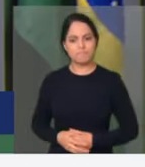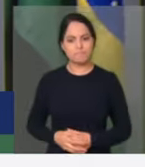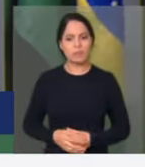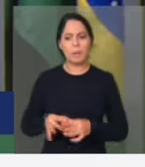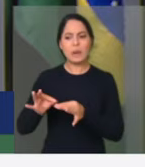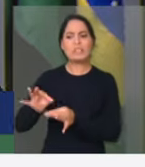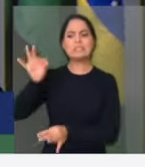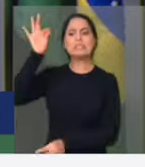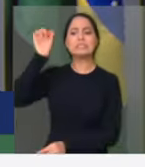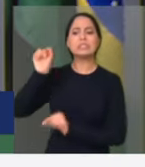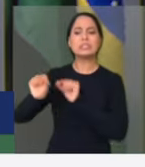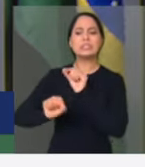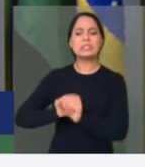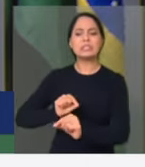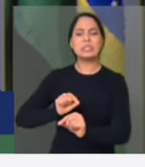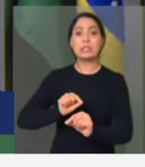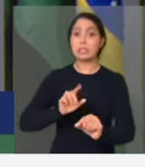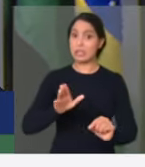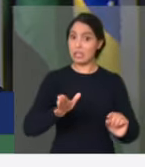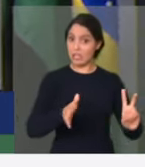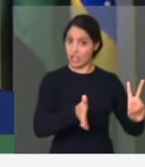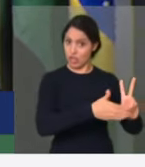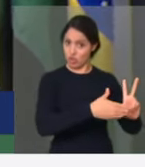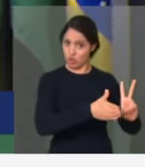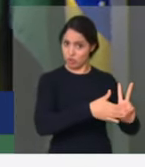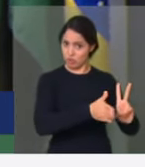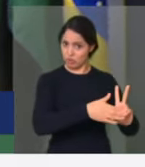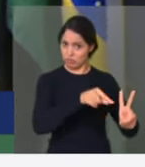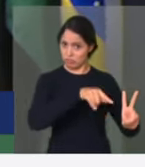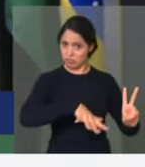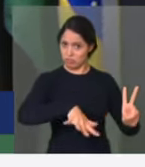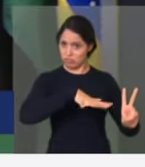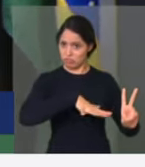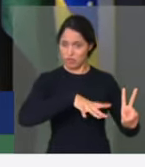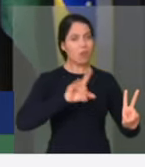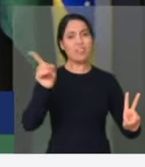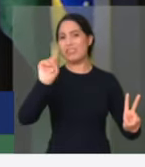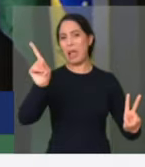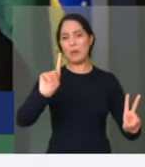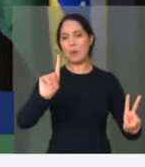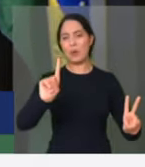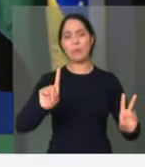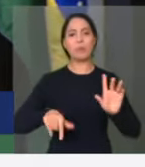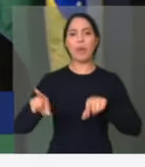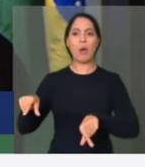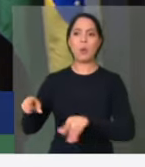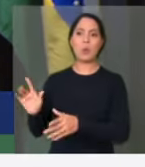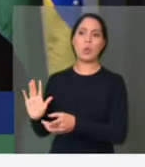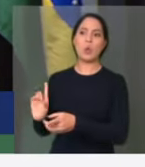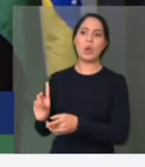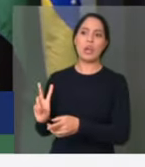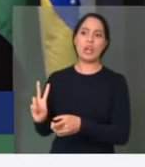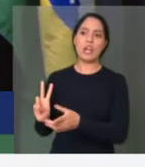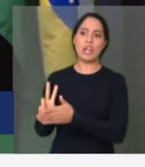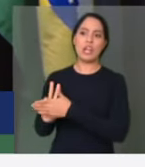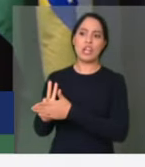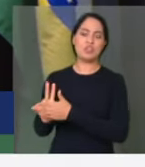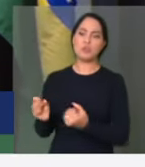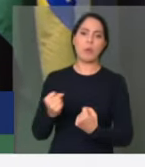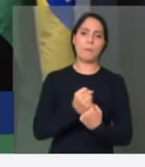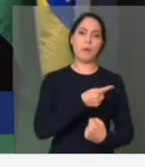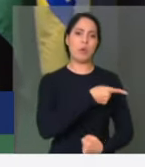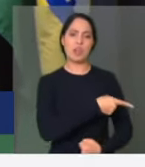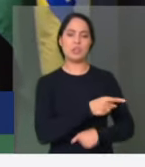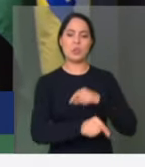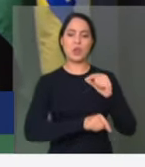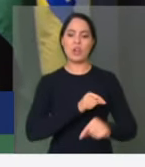índios e os não porque não são todos que apoiam esse tipo de ato de vandalismo